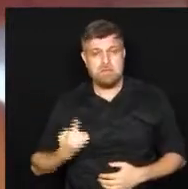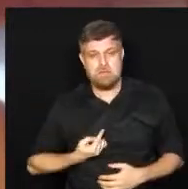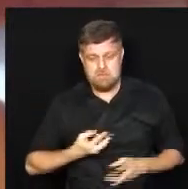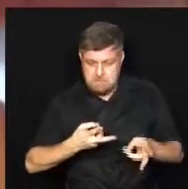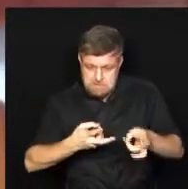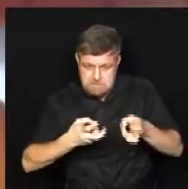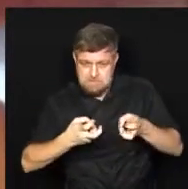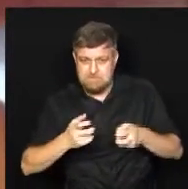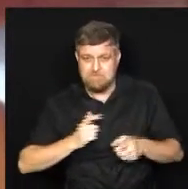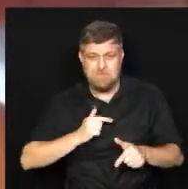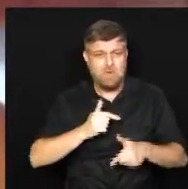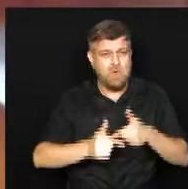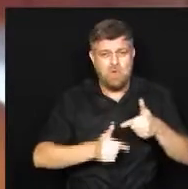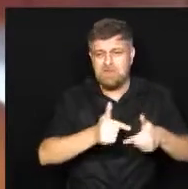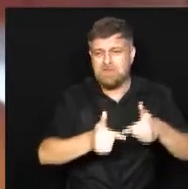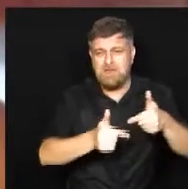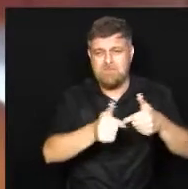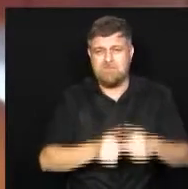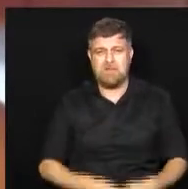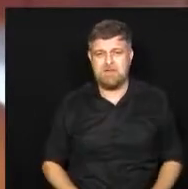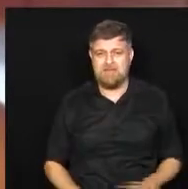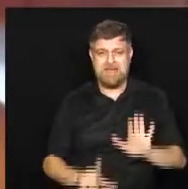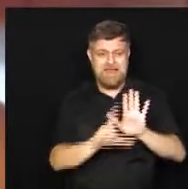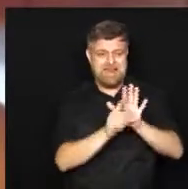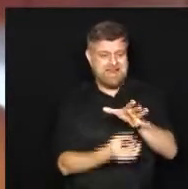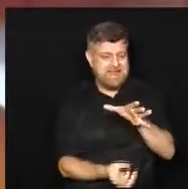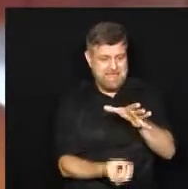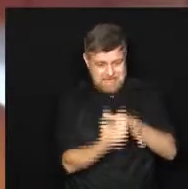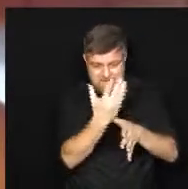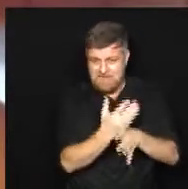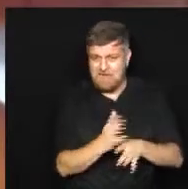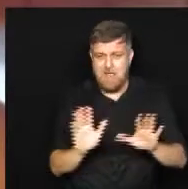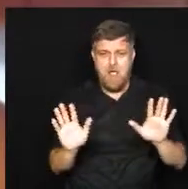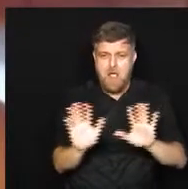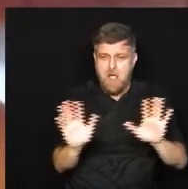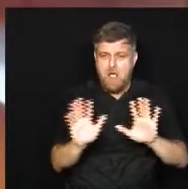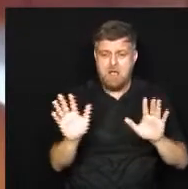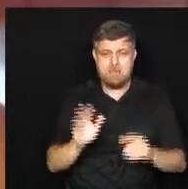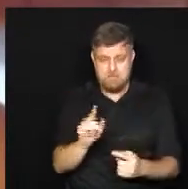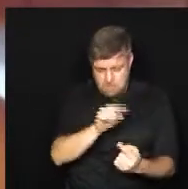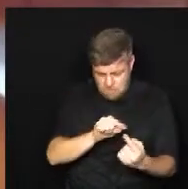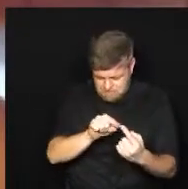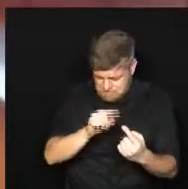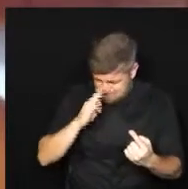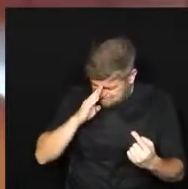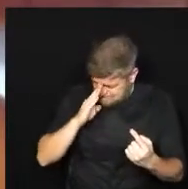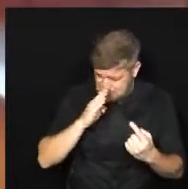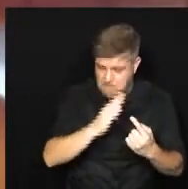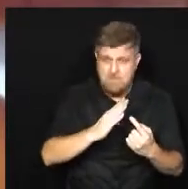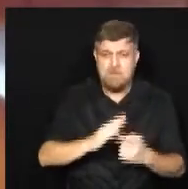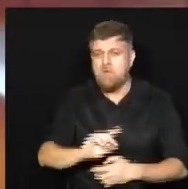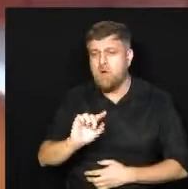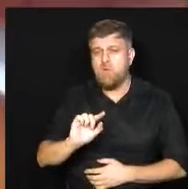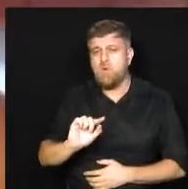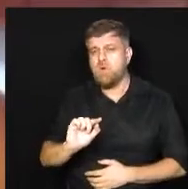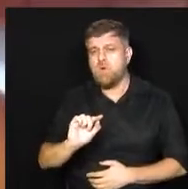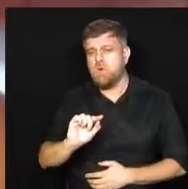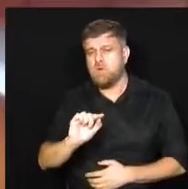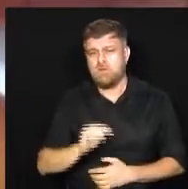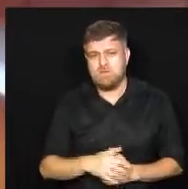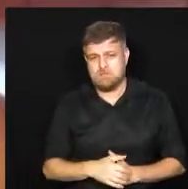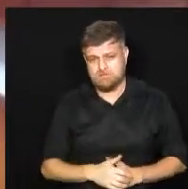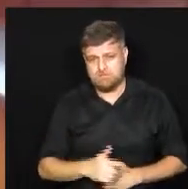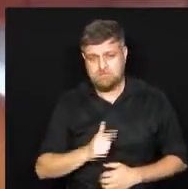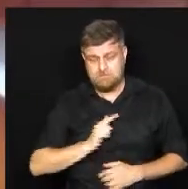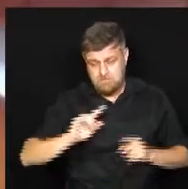do trabalho não era fazer leis em si, mas a principal questão que se colocava